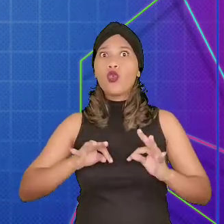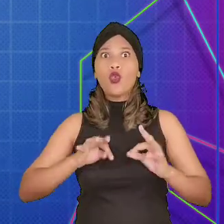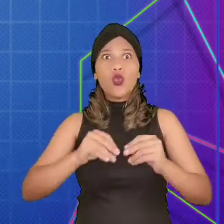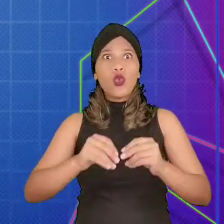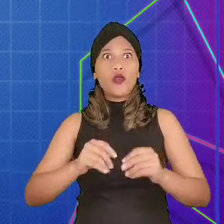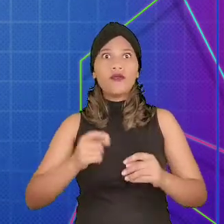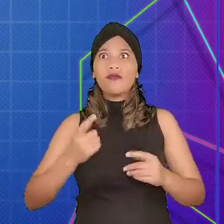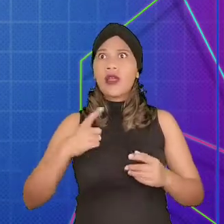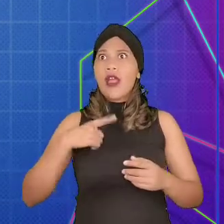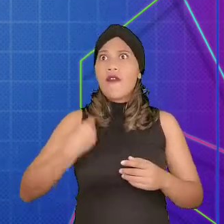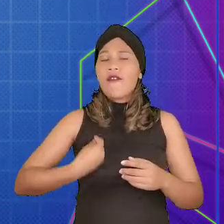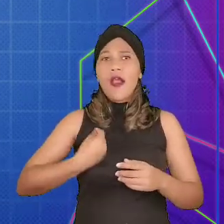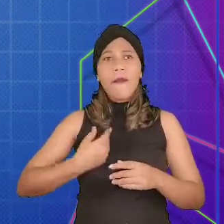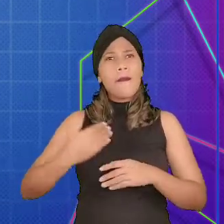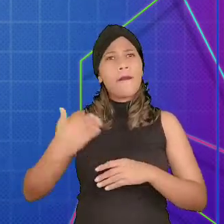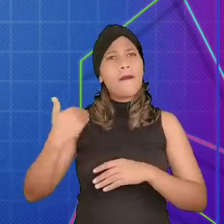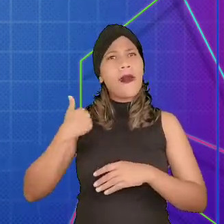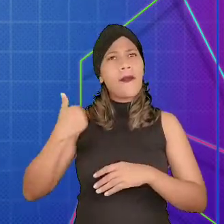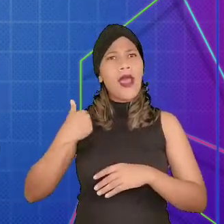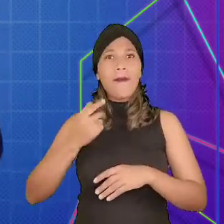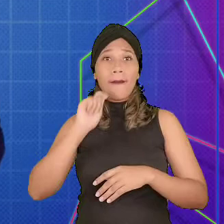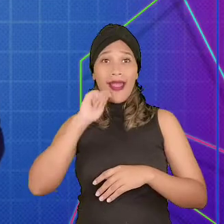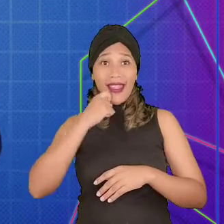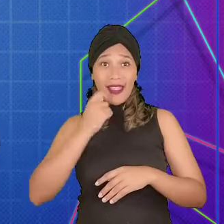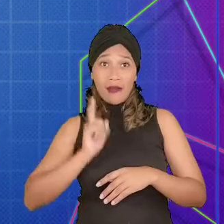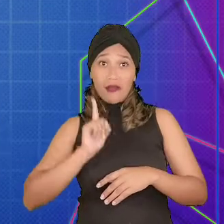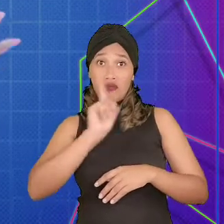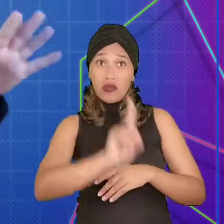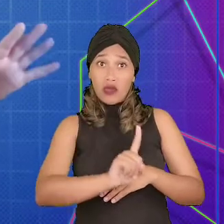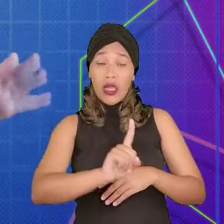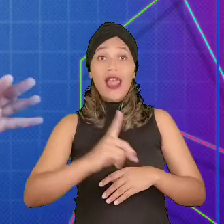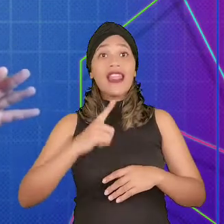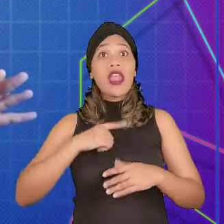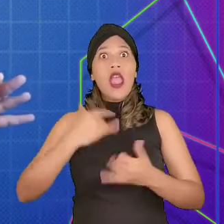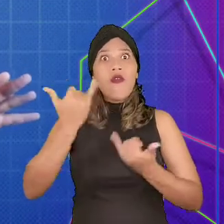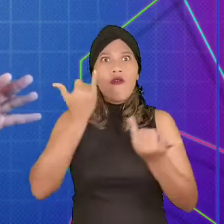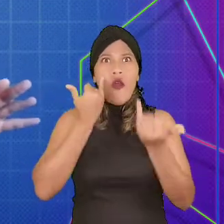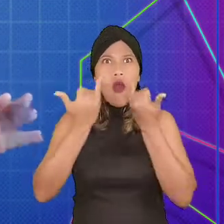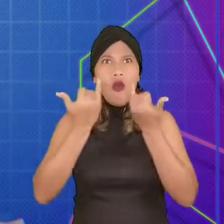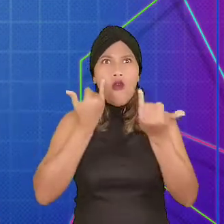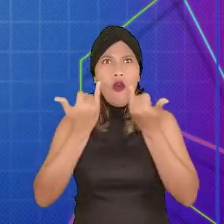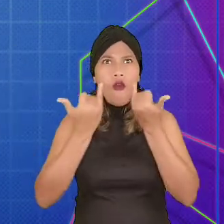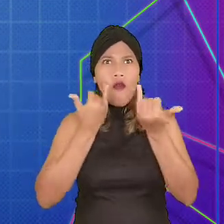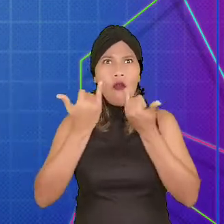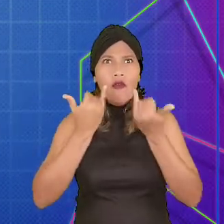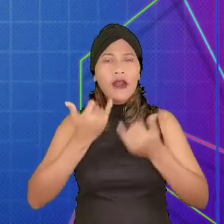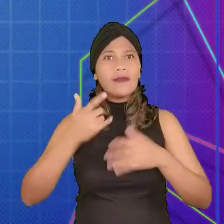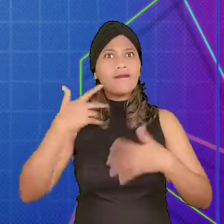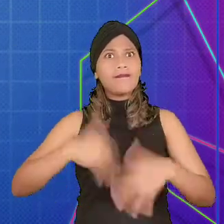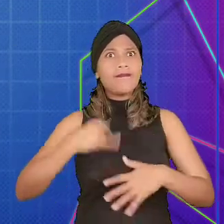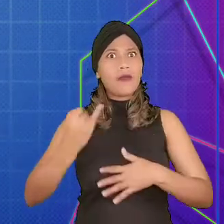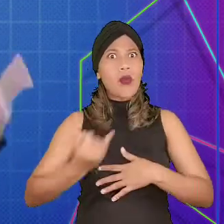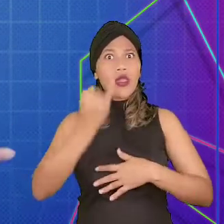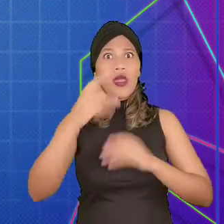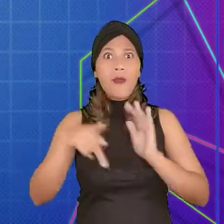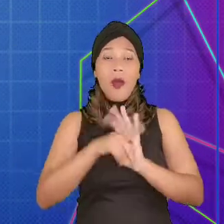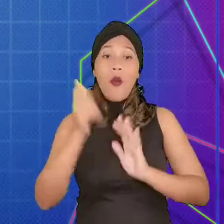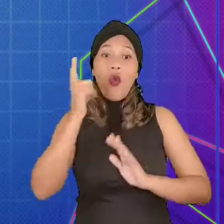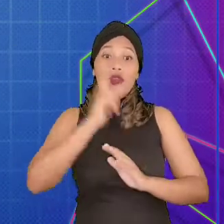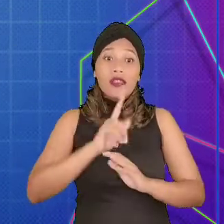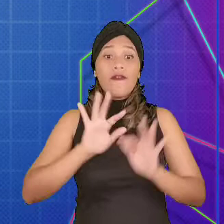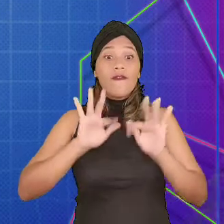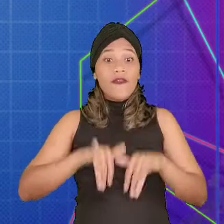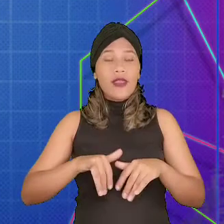nossa volta, quando alguém pede para você buscar algo na padaria, você recebe uma série de informações que serão de grande importância para a conclusão